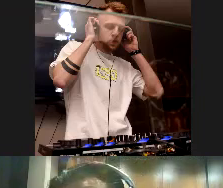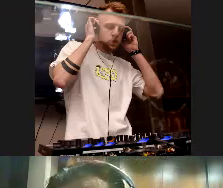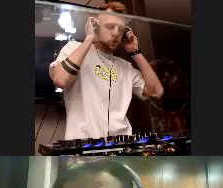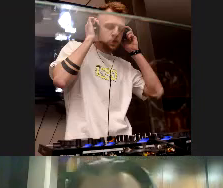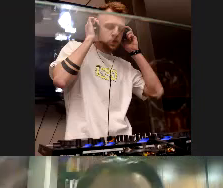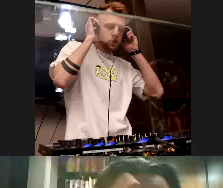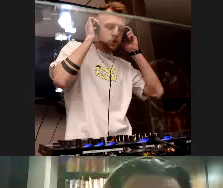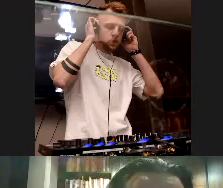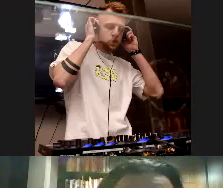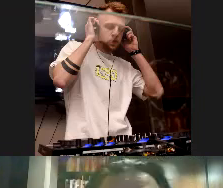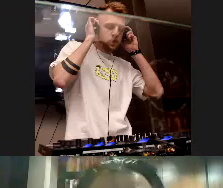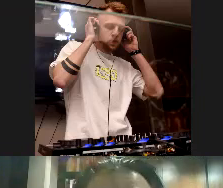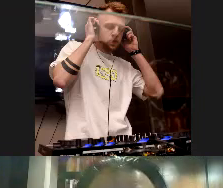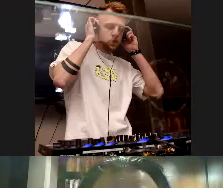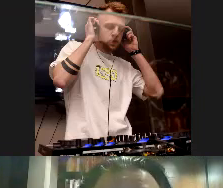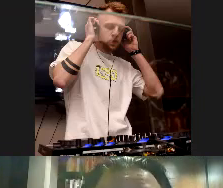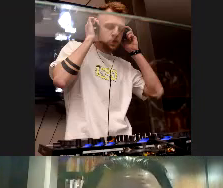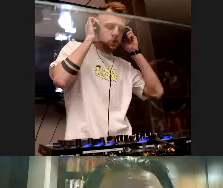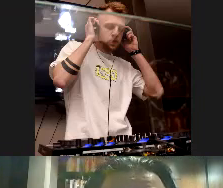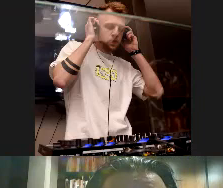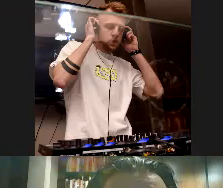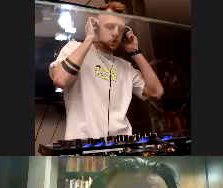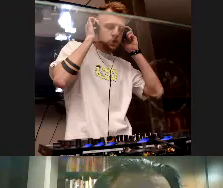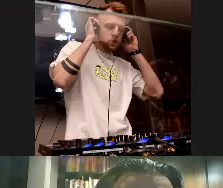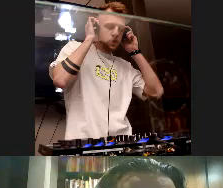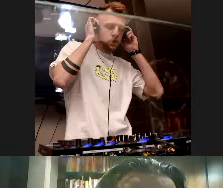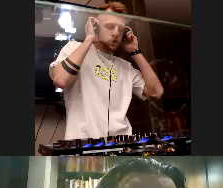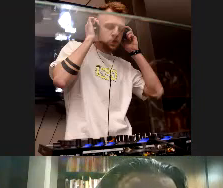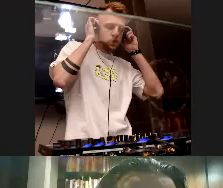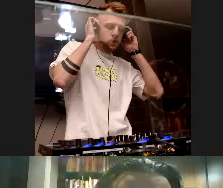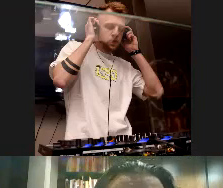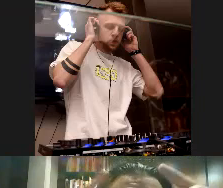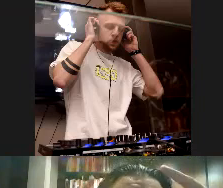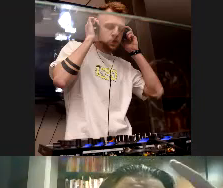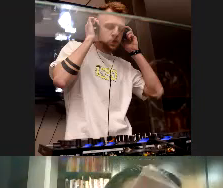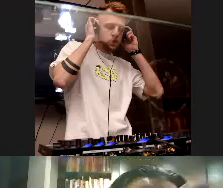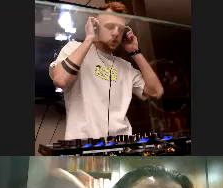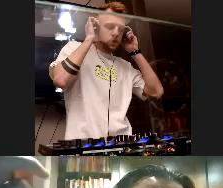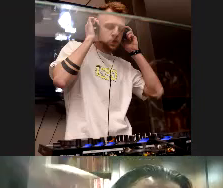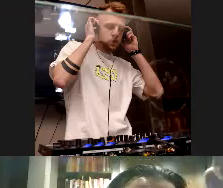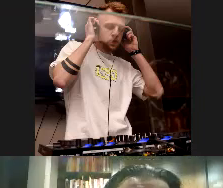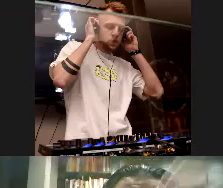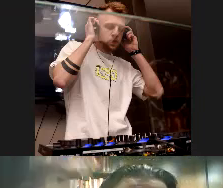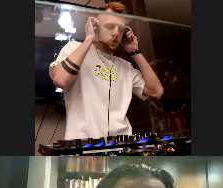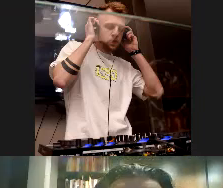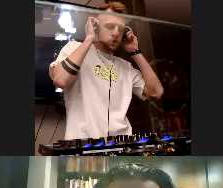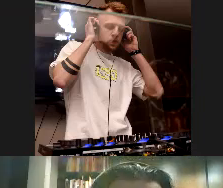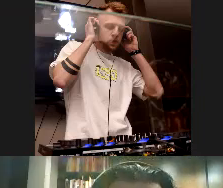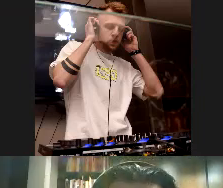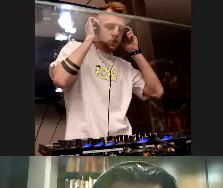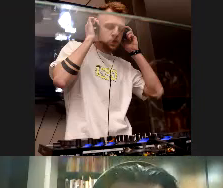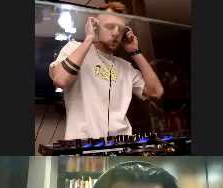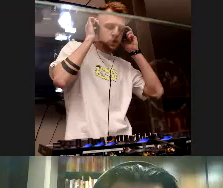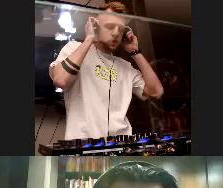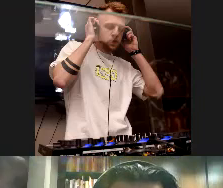precisavam de água para abastecer a cidade. Todo grande centro tem um rio. Paris, Roma, Berlim, Amsterdã, tudo tem um